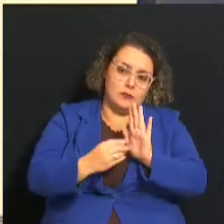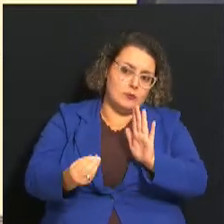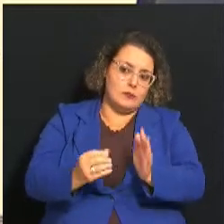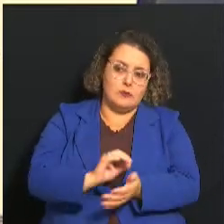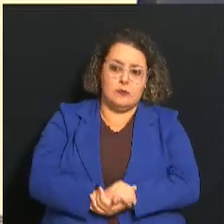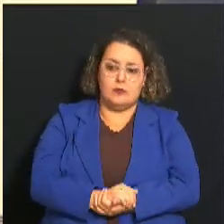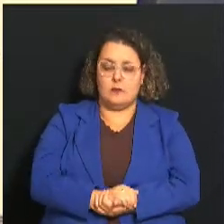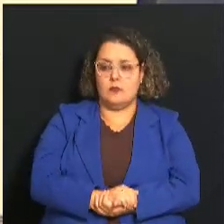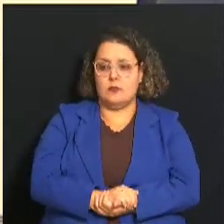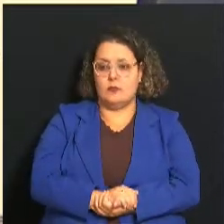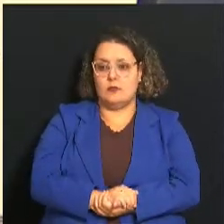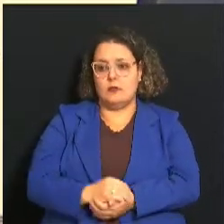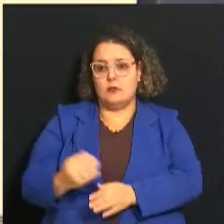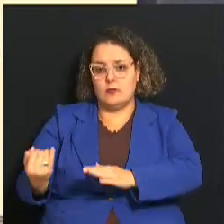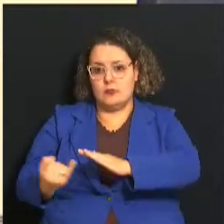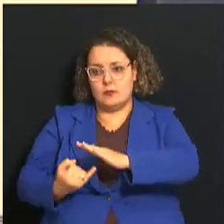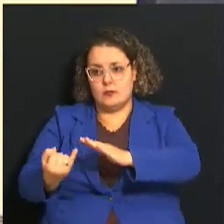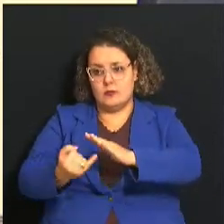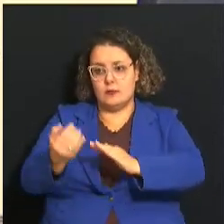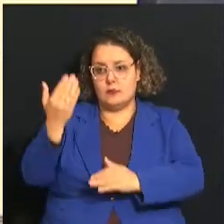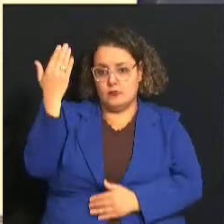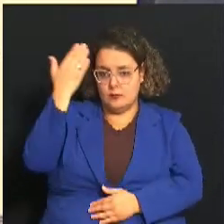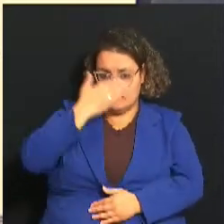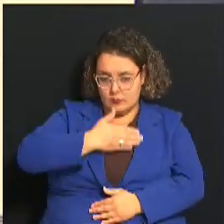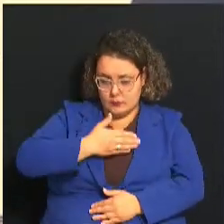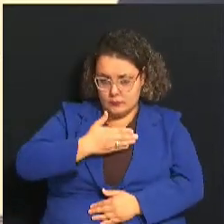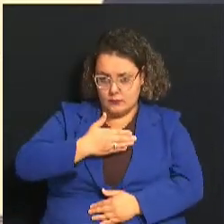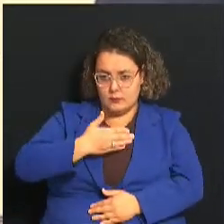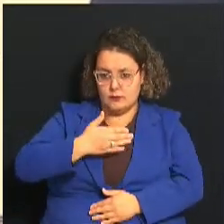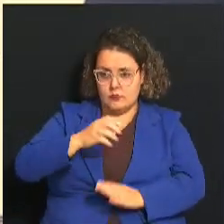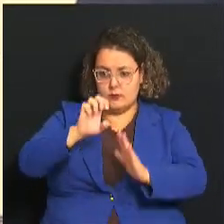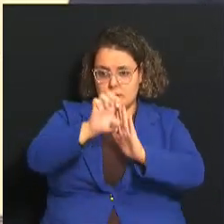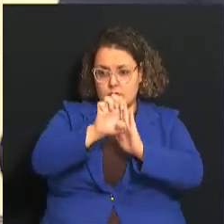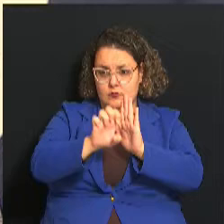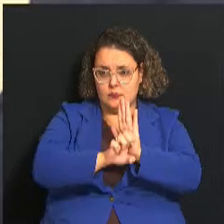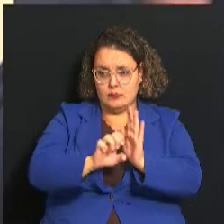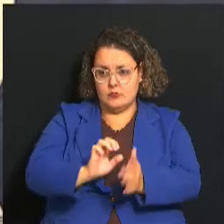das entidades que comprovem nos seus estatutos, né,